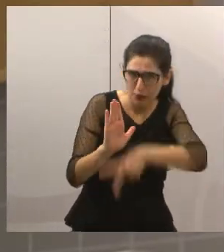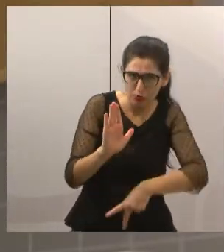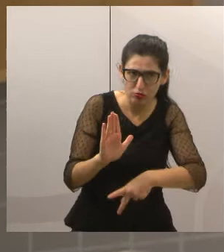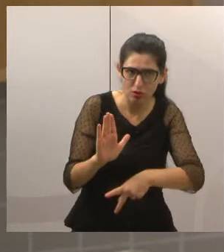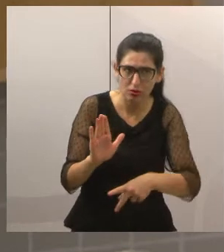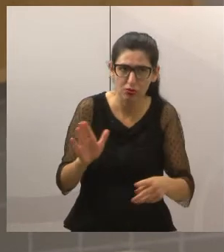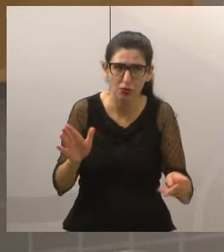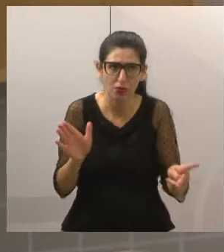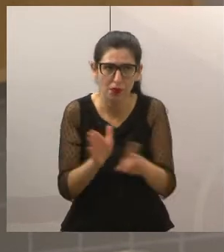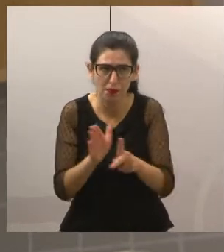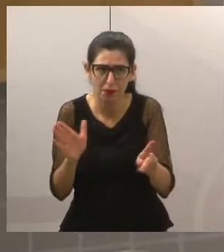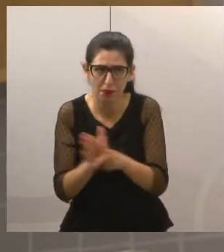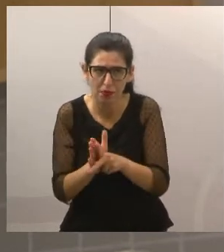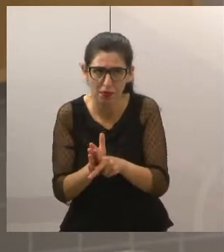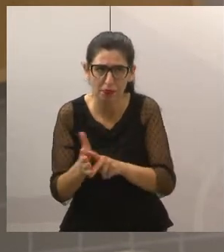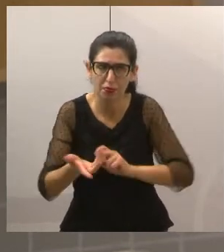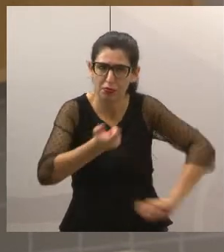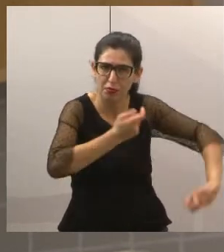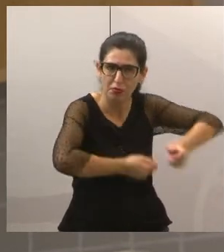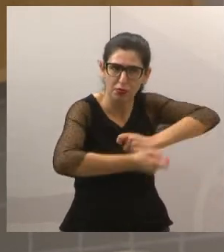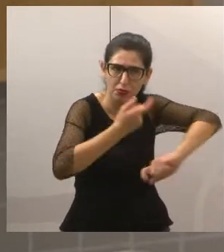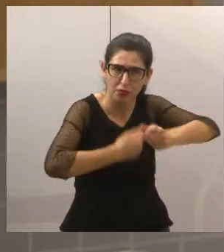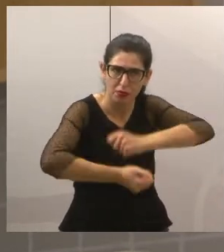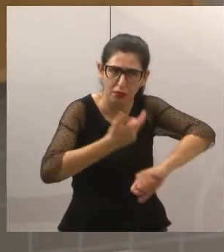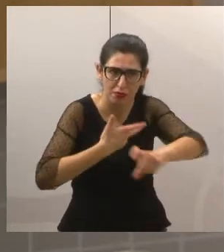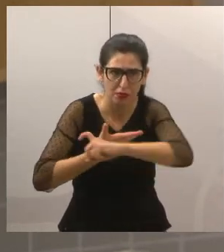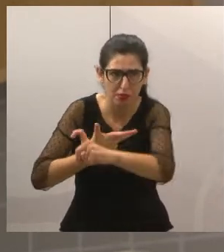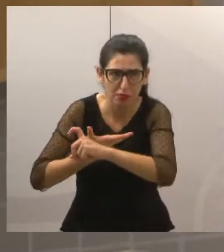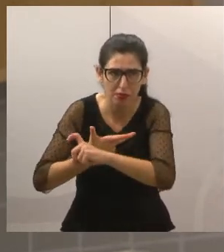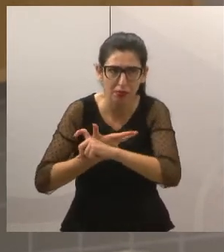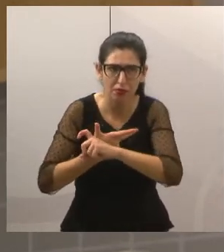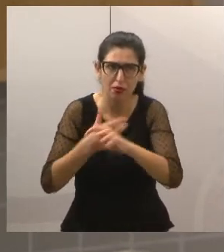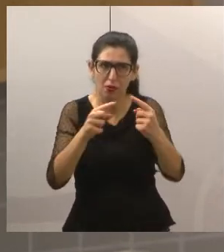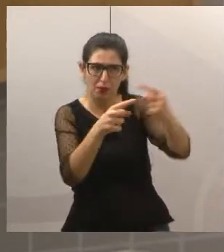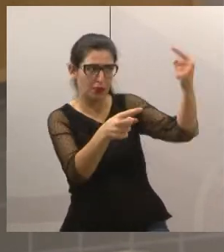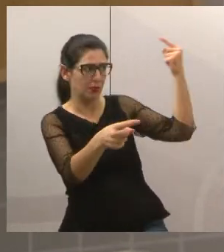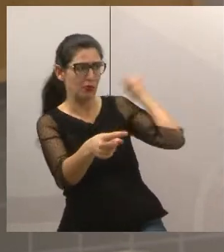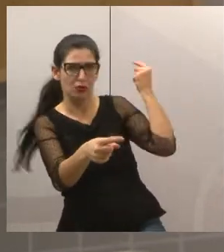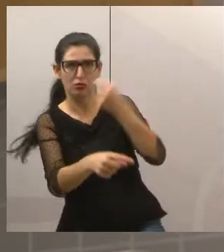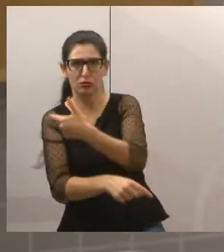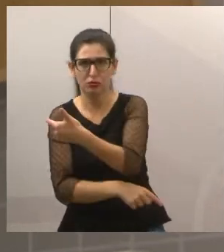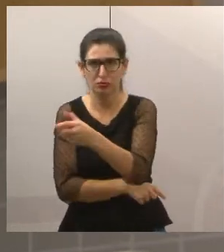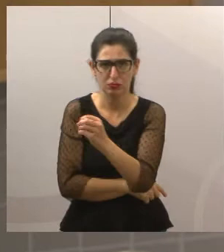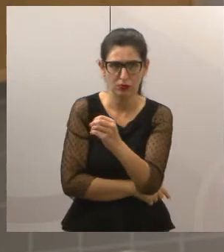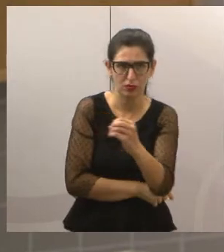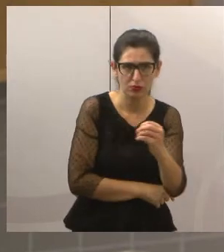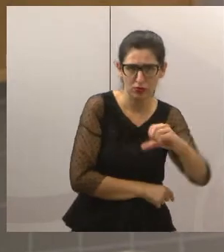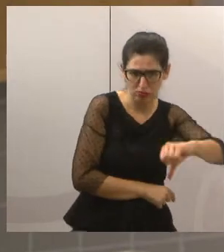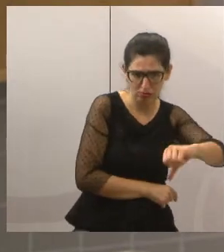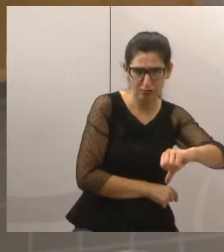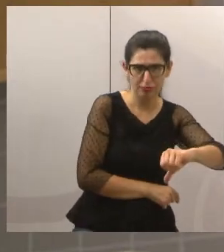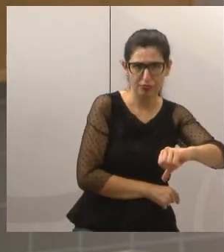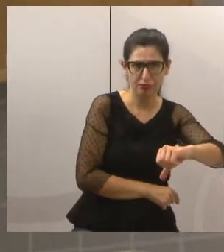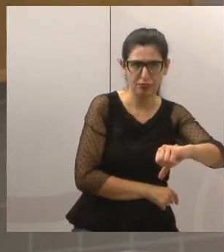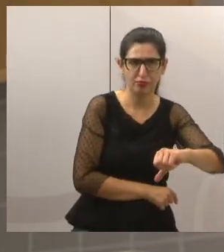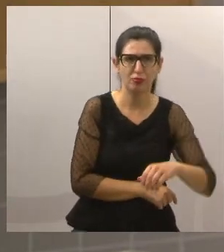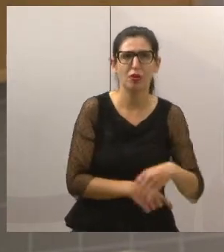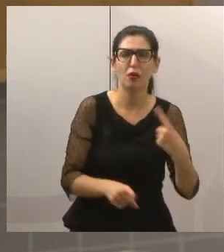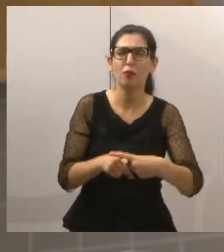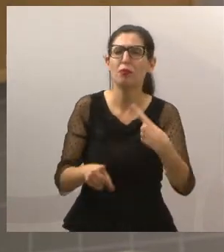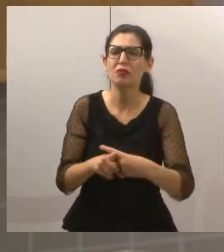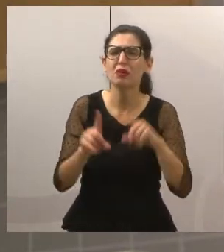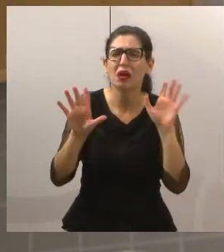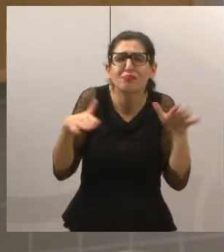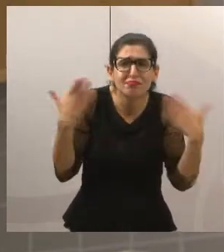executivo que vocês deixaram para a gente elaborado lá em 2009. Então, até te pergunto, por que, né, desde